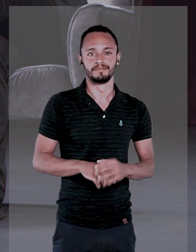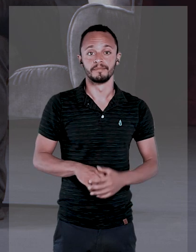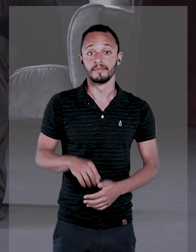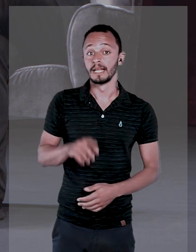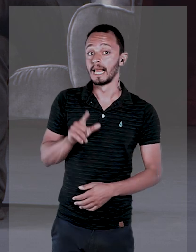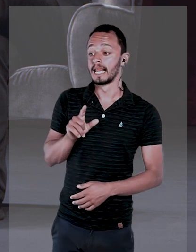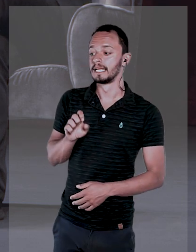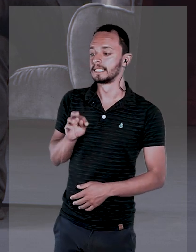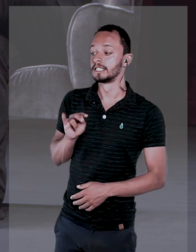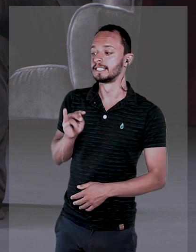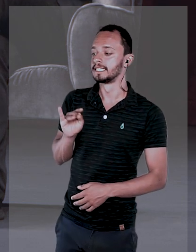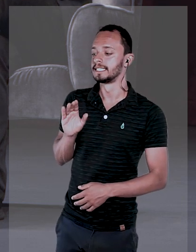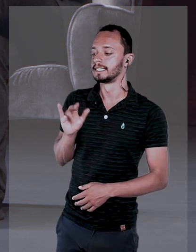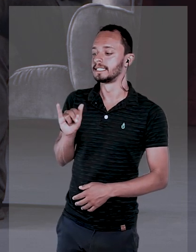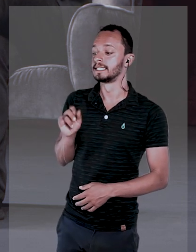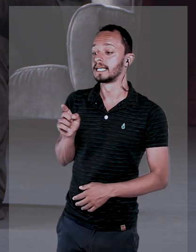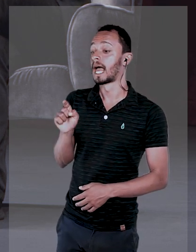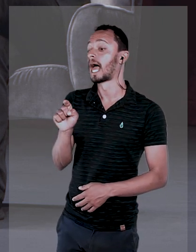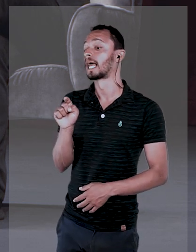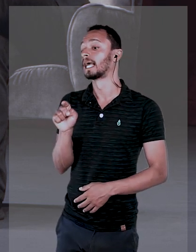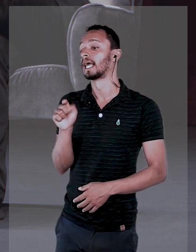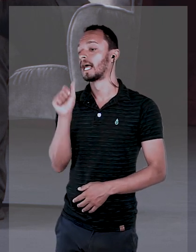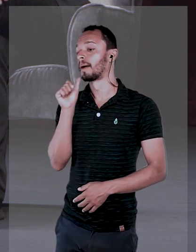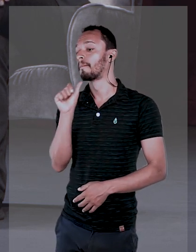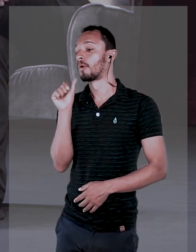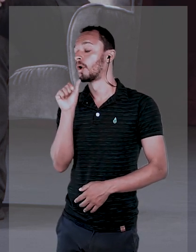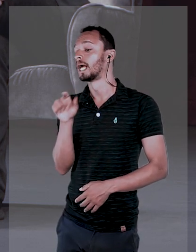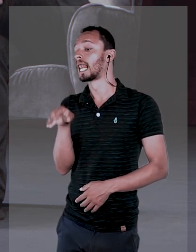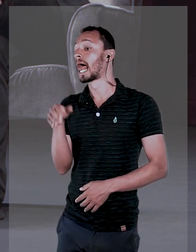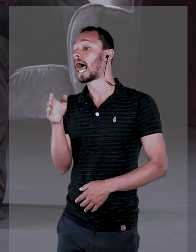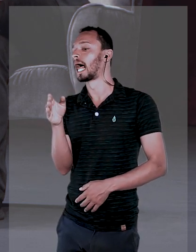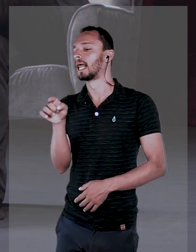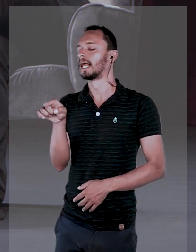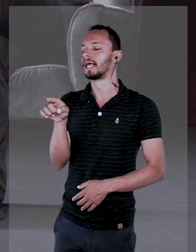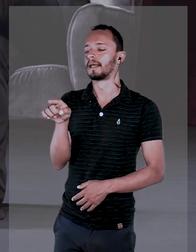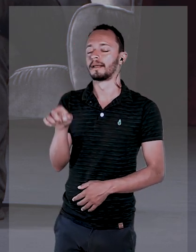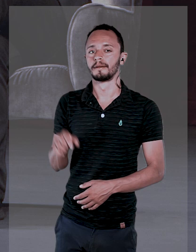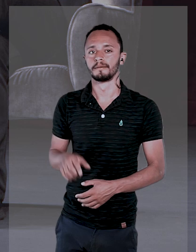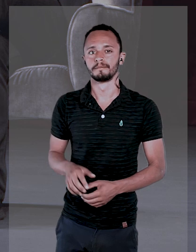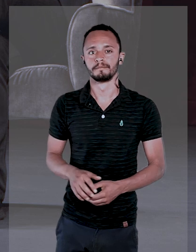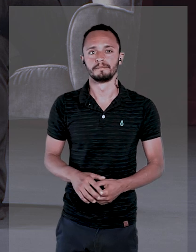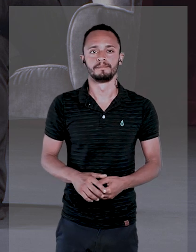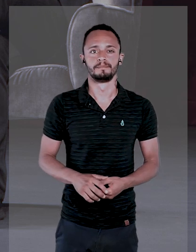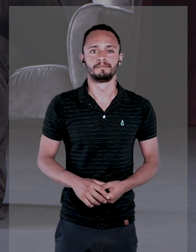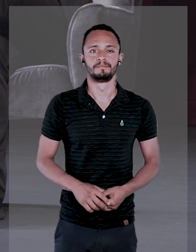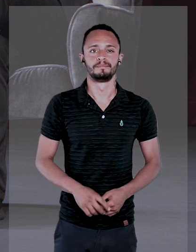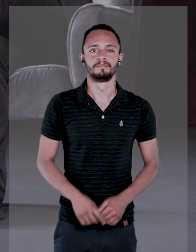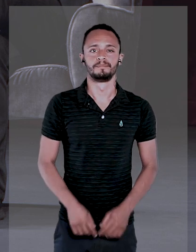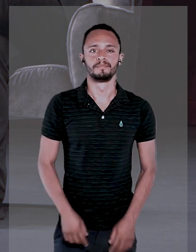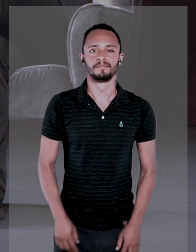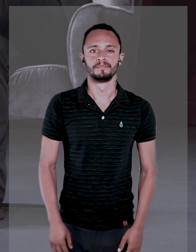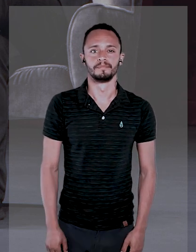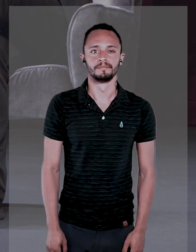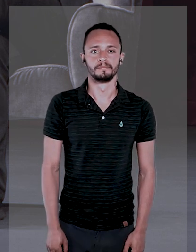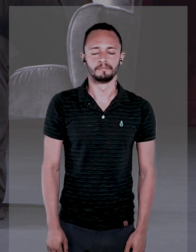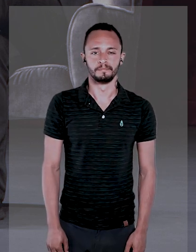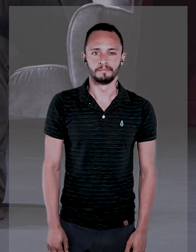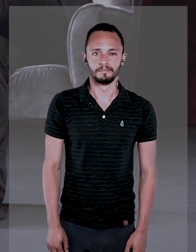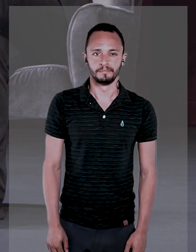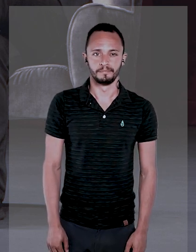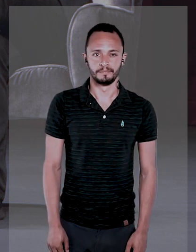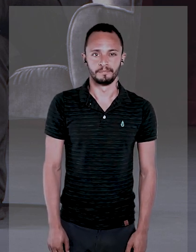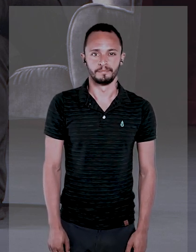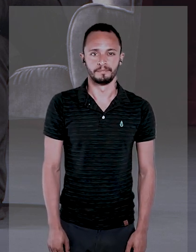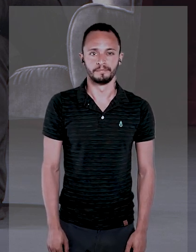vai para os autógrafos. Daqui, quem? Ali, Letícia, por favor. Ali, ó, aquela minha moça que levantou a mão lá no meio.